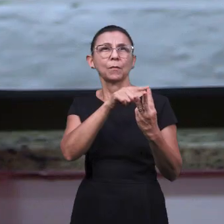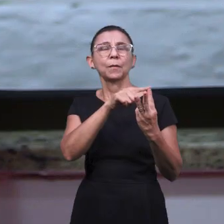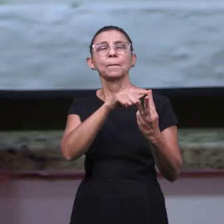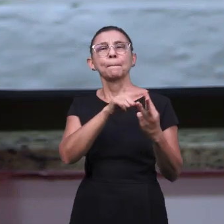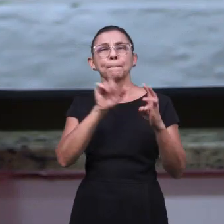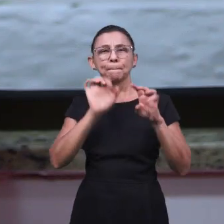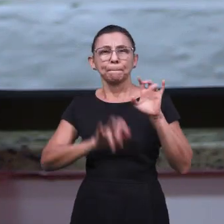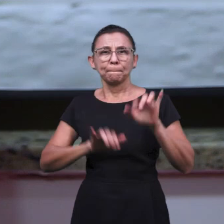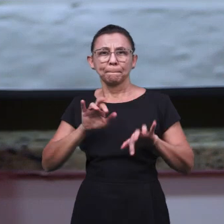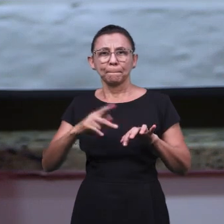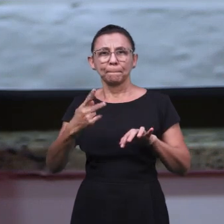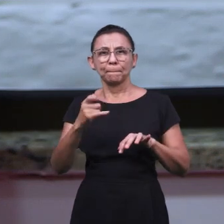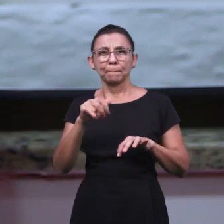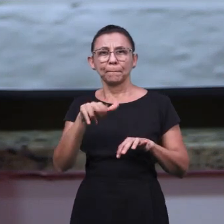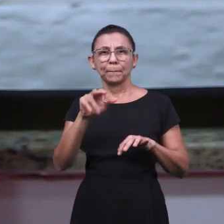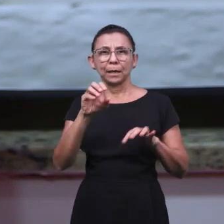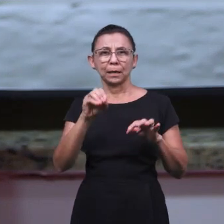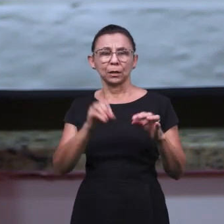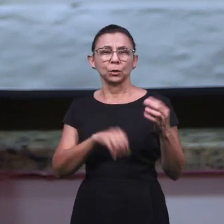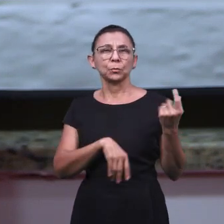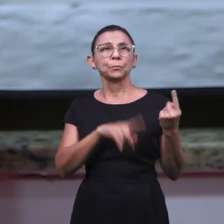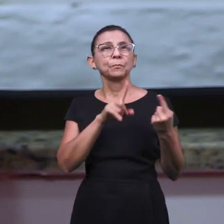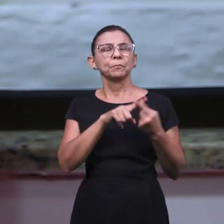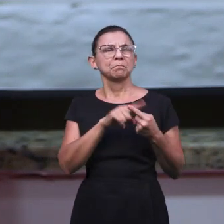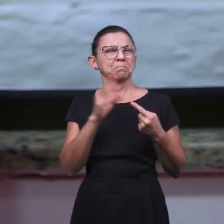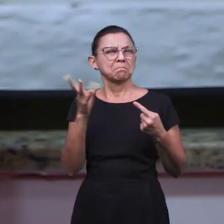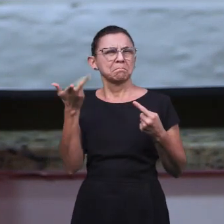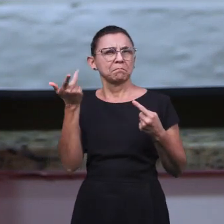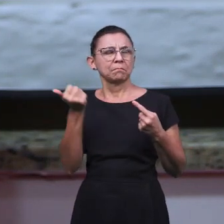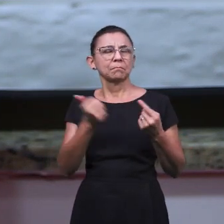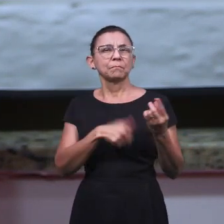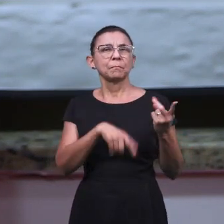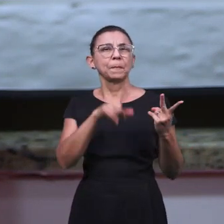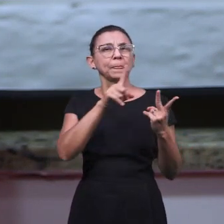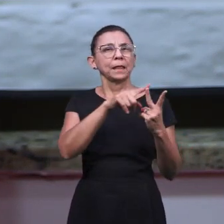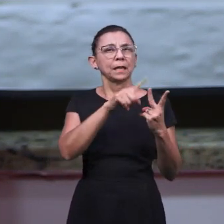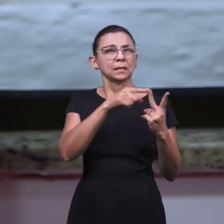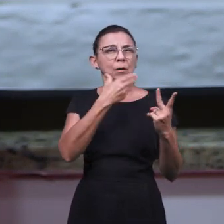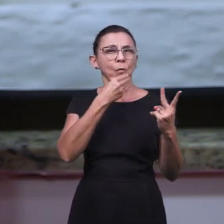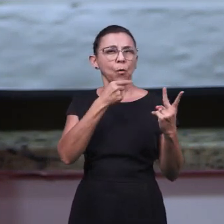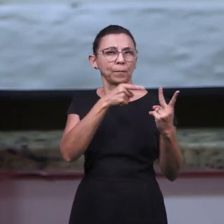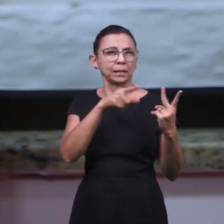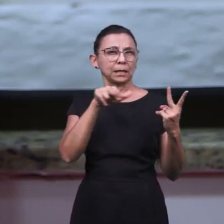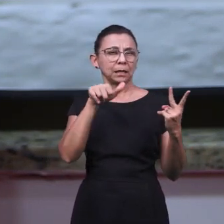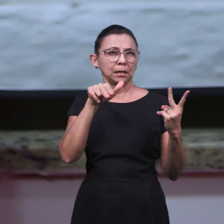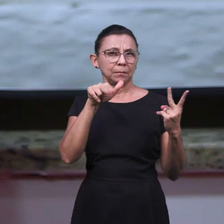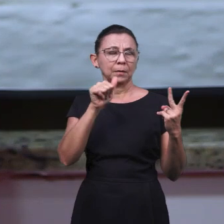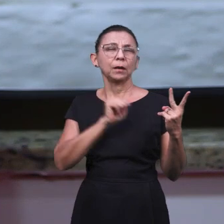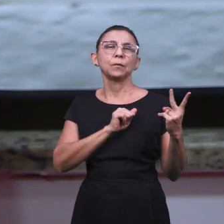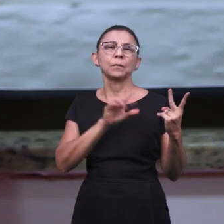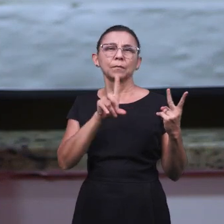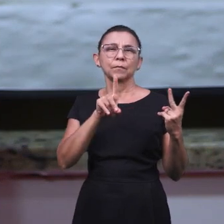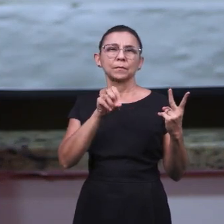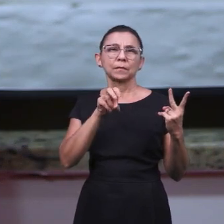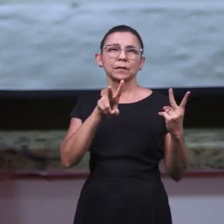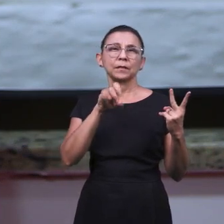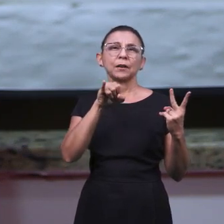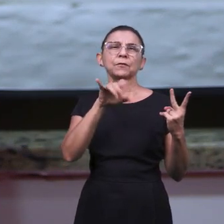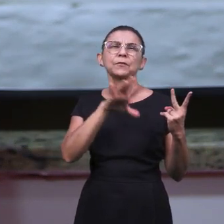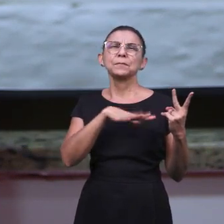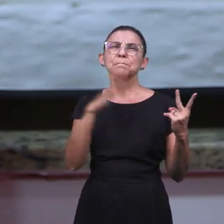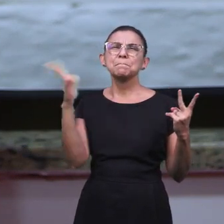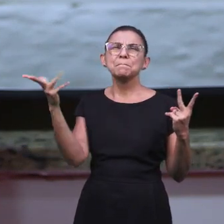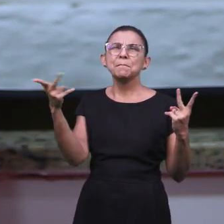pianista. Tornou-se um excelente pianista. E meu irmão, o outro, segundo, no meio, Davi Machado, foi um